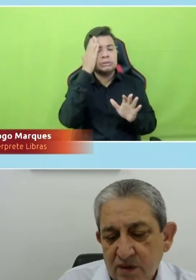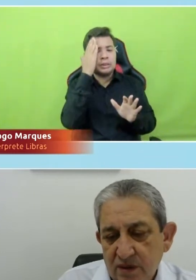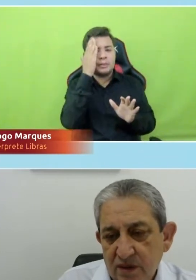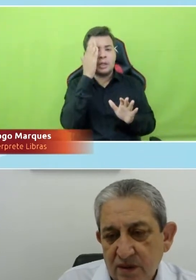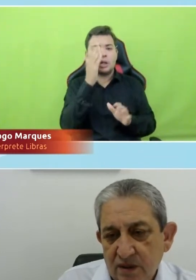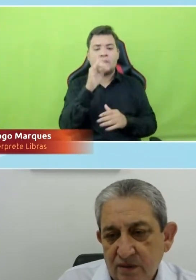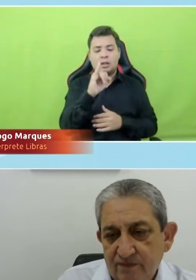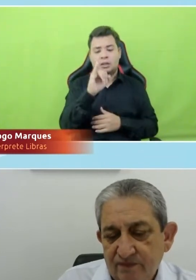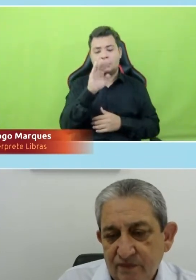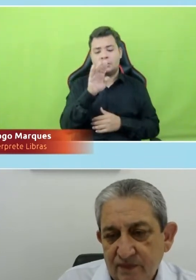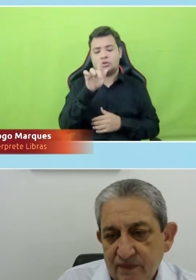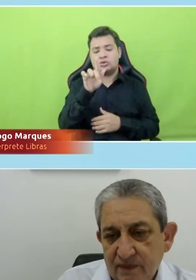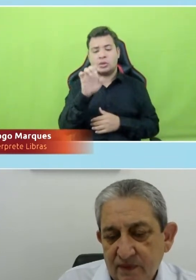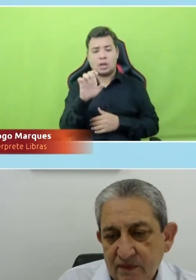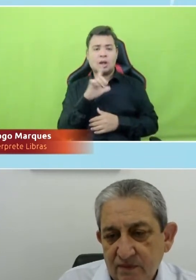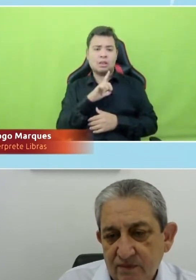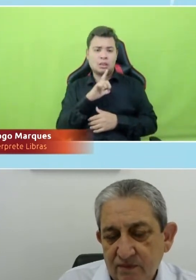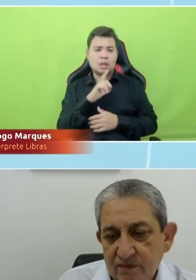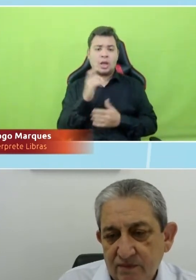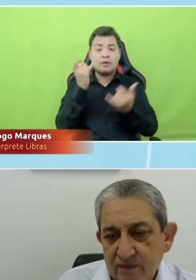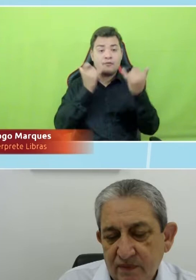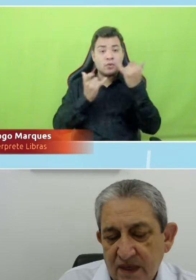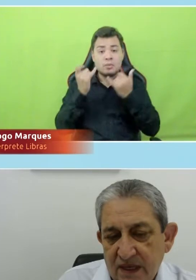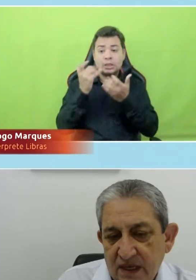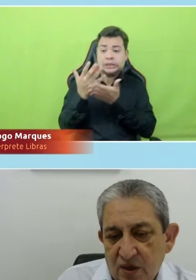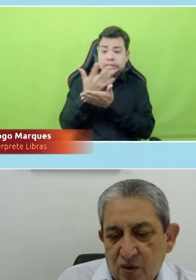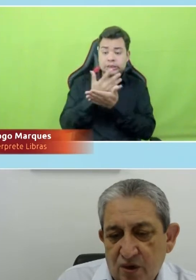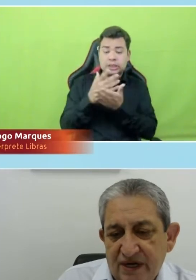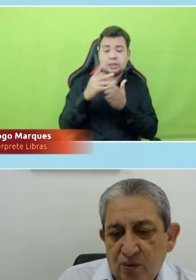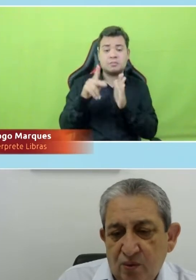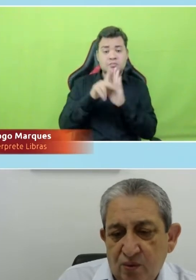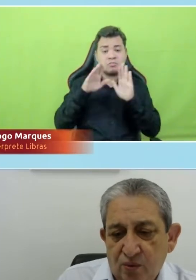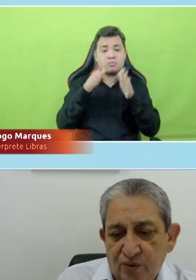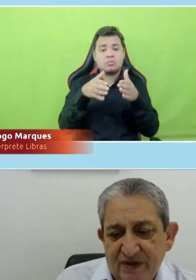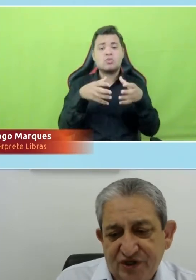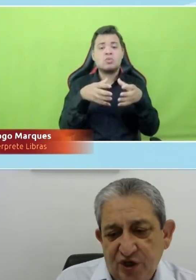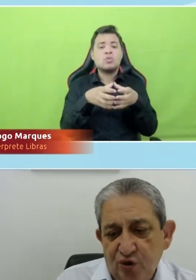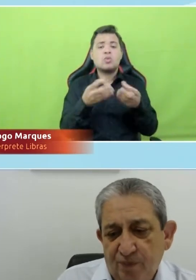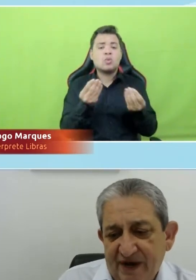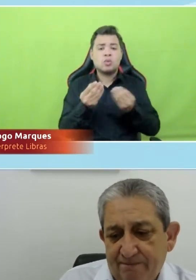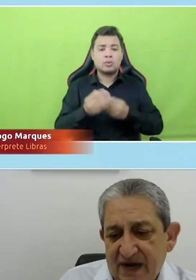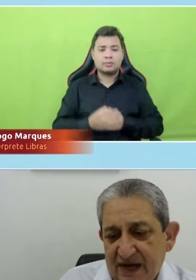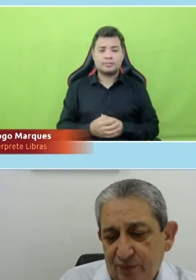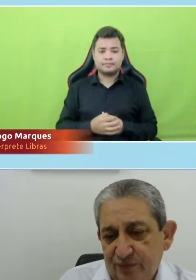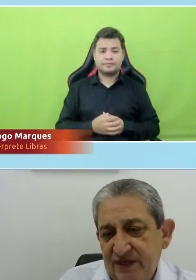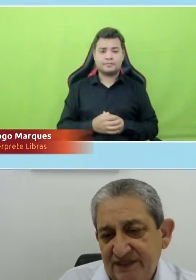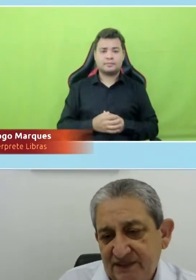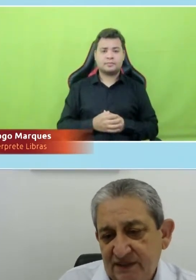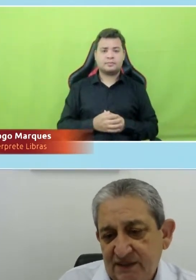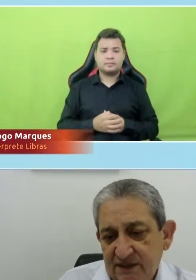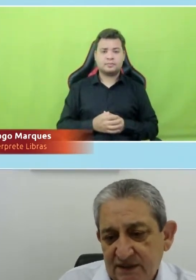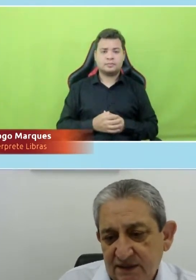já tem de estatísticas sobre esse grupo. Olha, o IBGE, no preparo